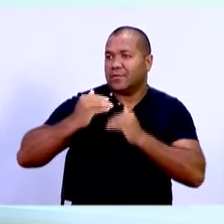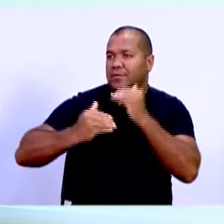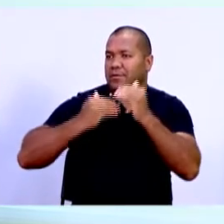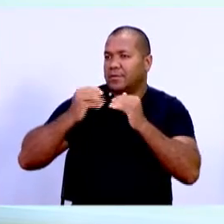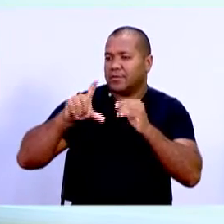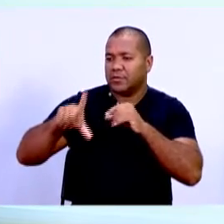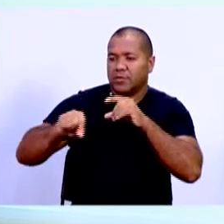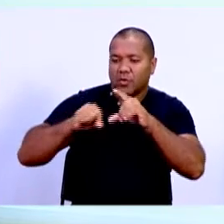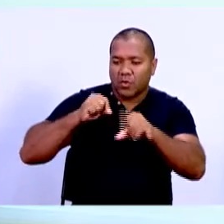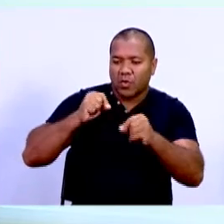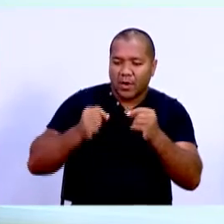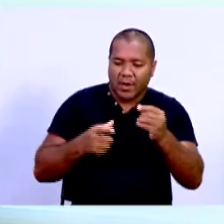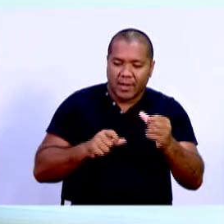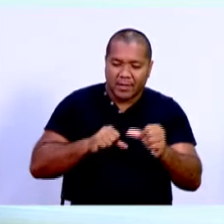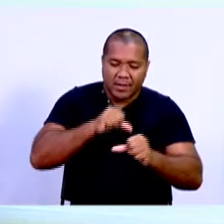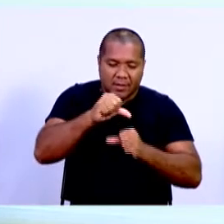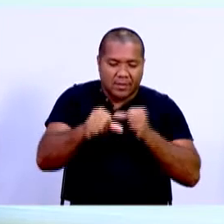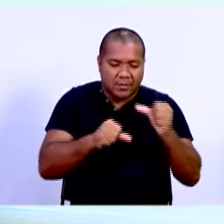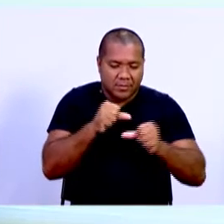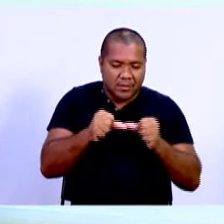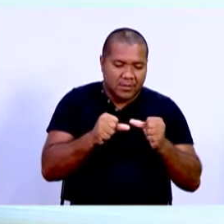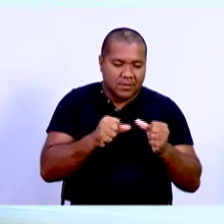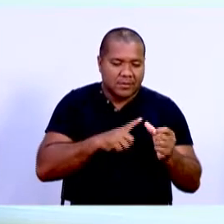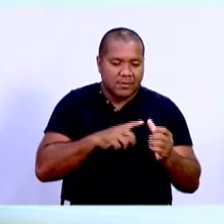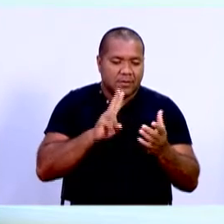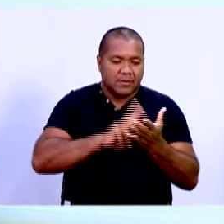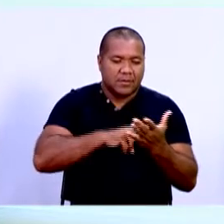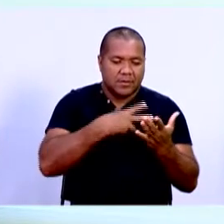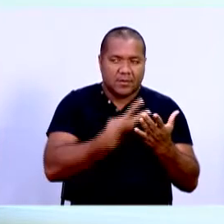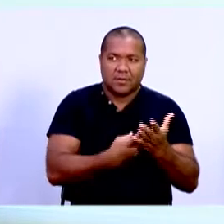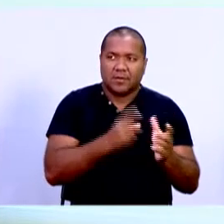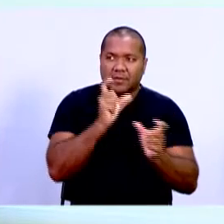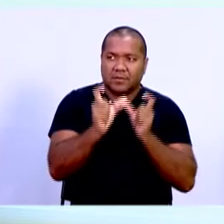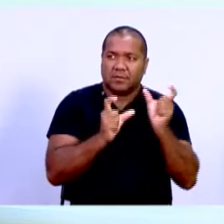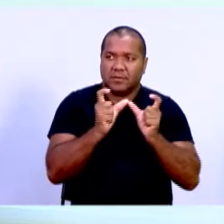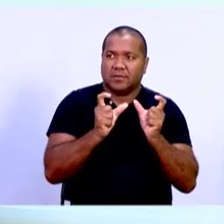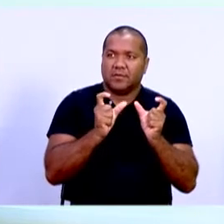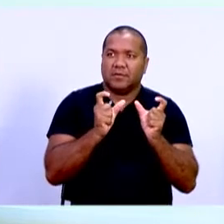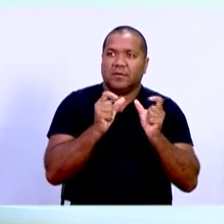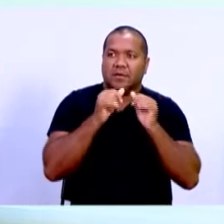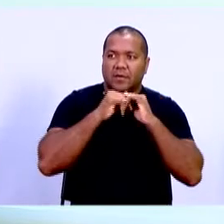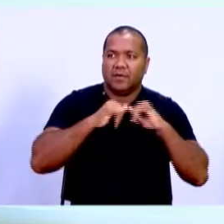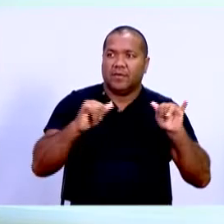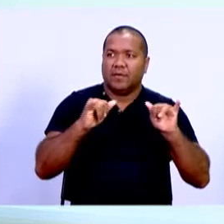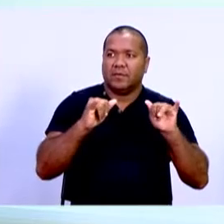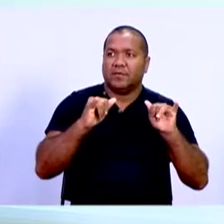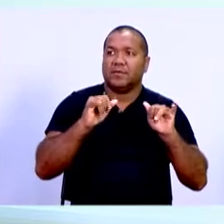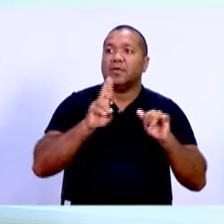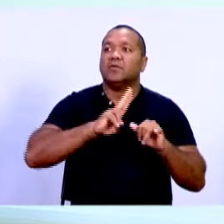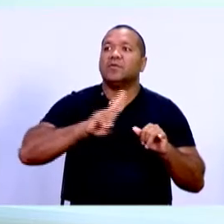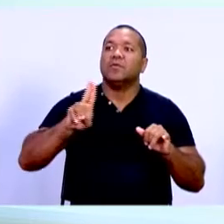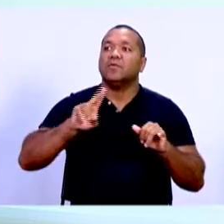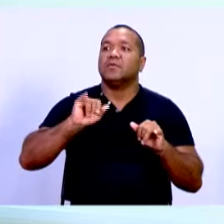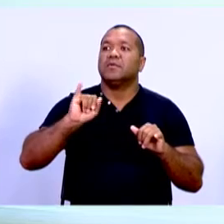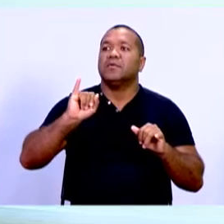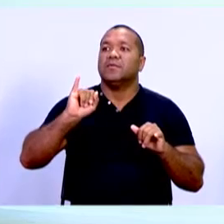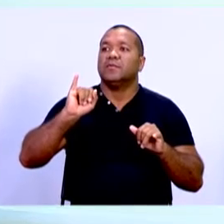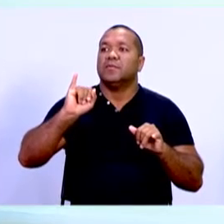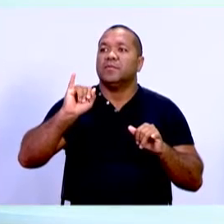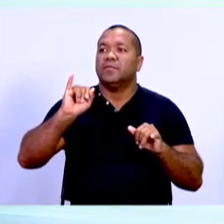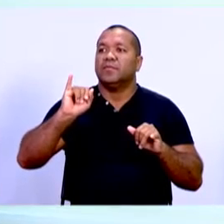tratamento, armazenamento e tradução dos dados em informação inteligível dá-se o nome de Business